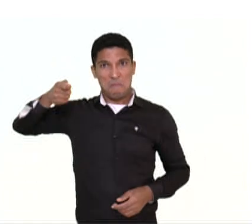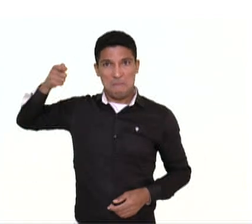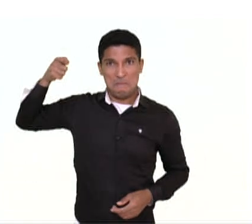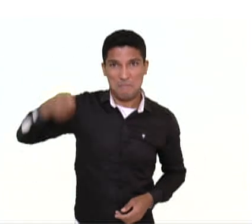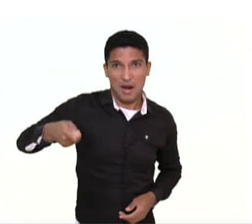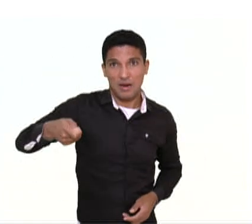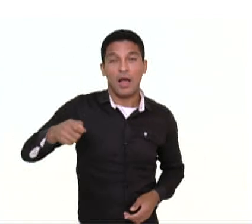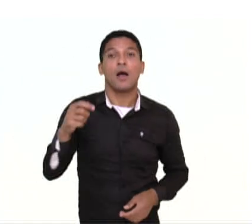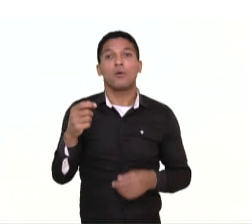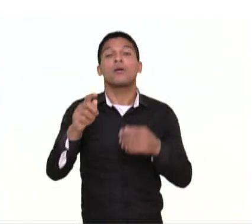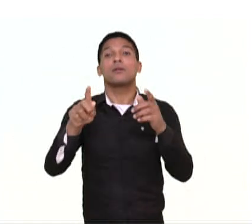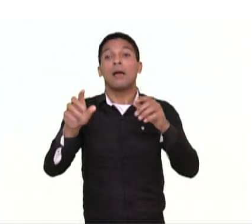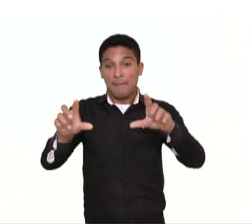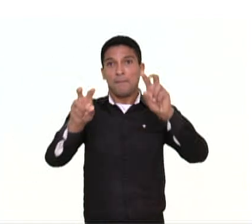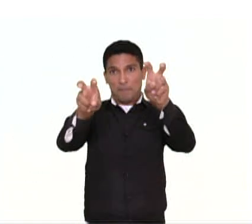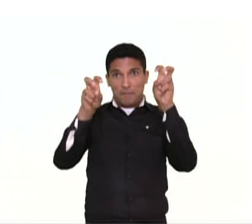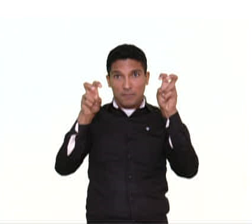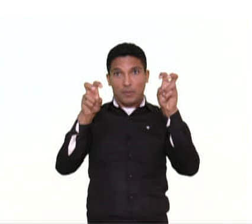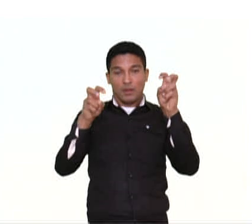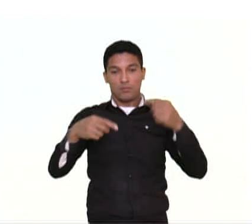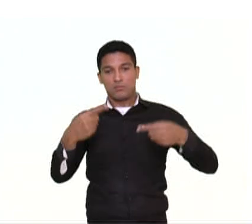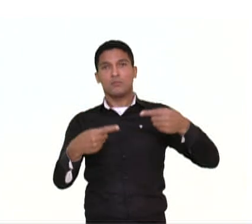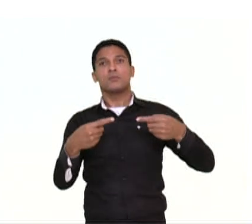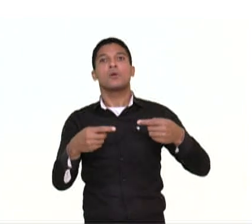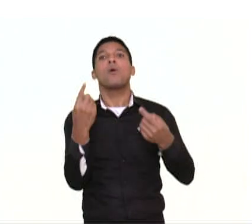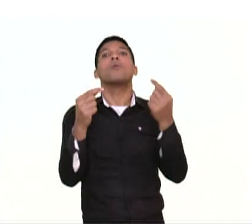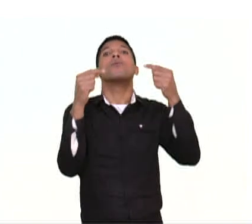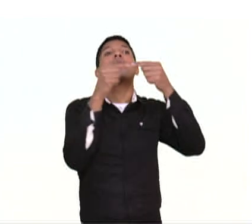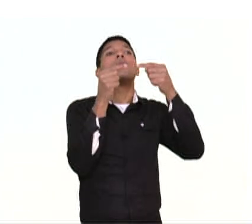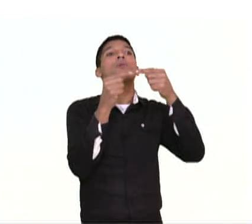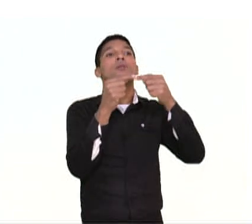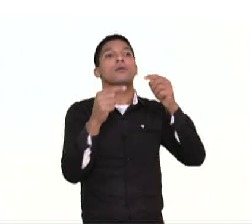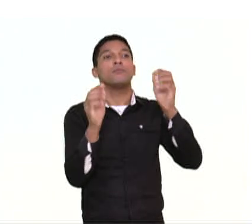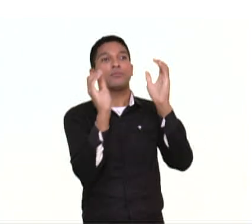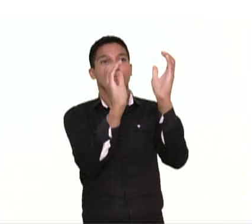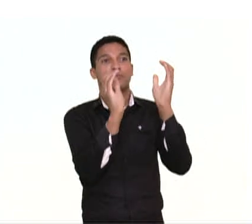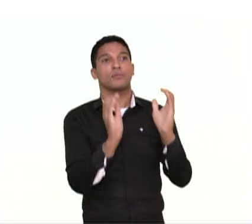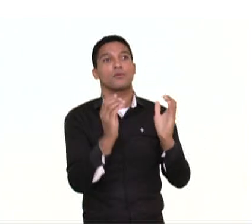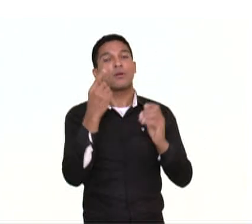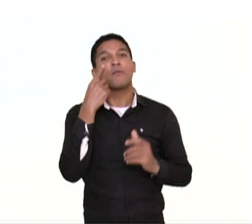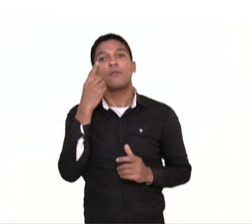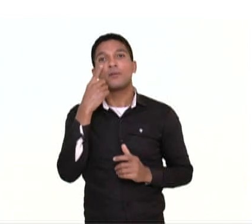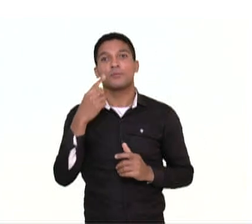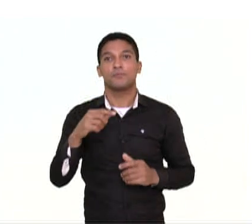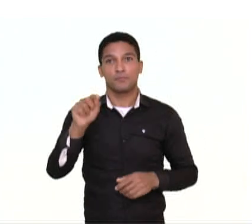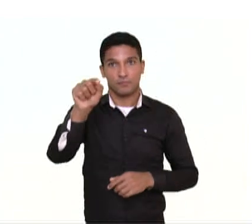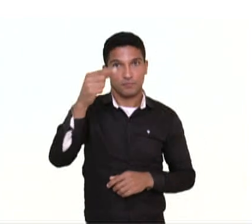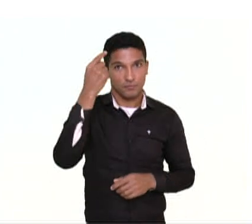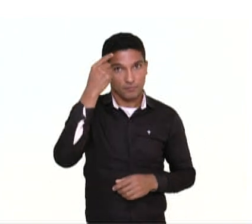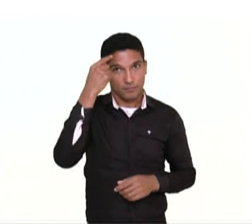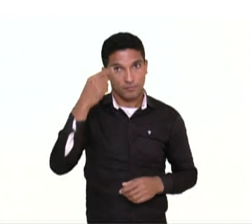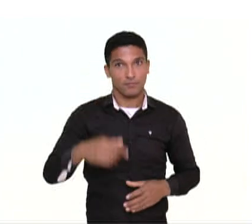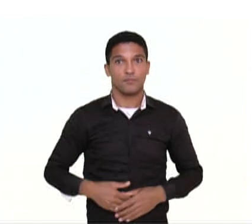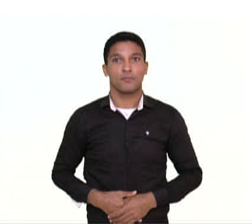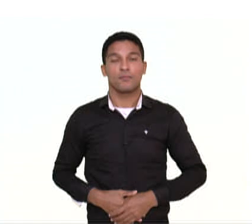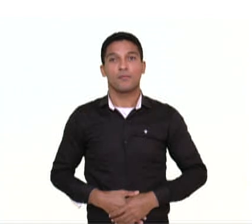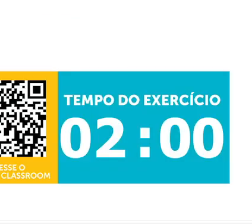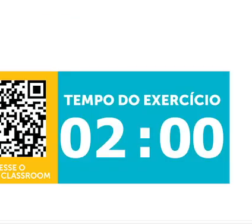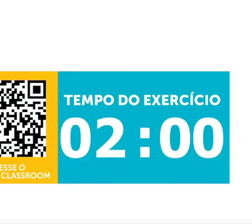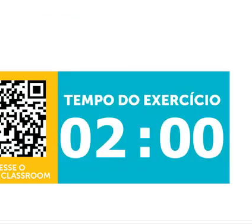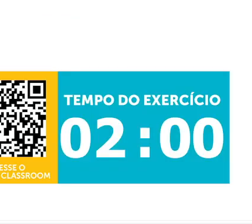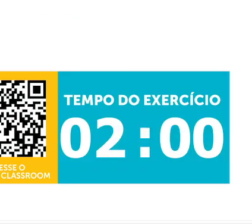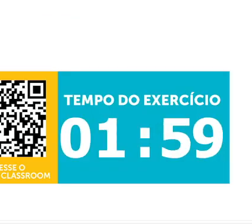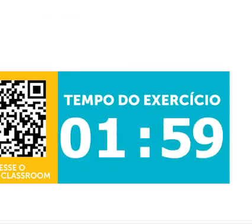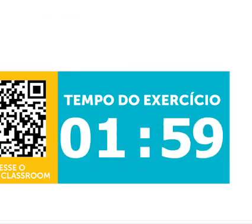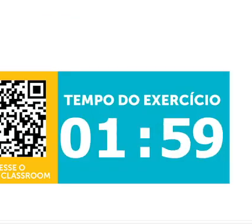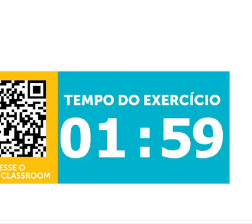da língua portuguesa, pois é acessível ao público em geral. Beleza? Pensa lá, quebra a cabeça, nós já voltamos.